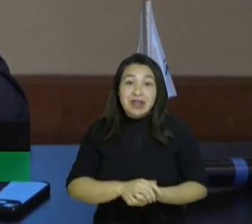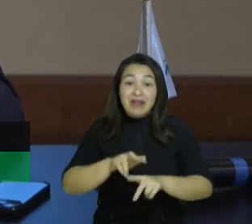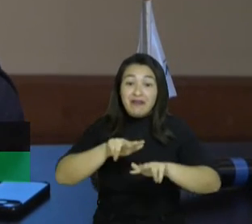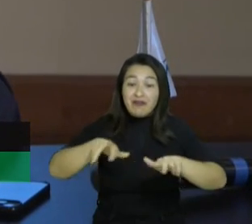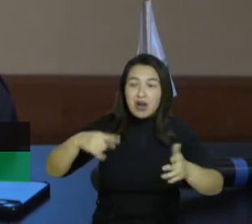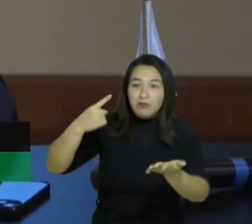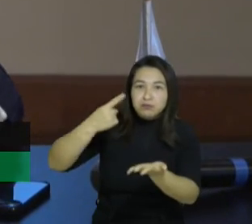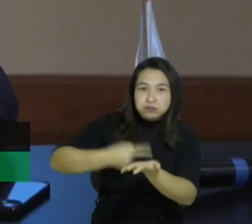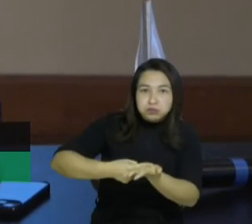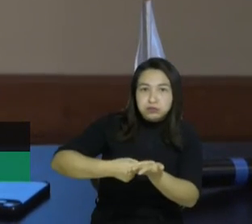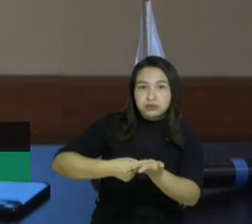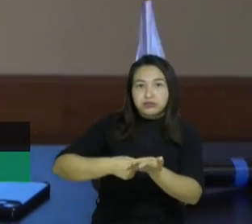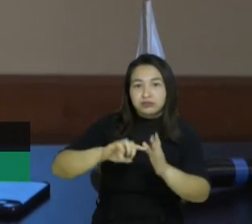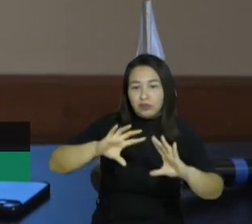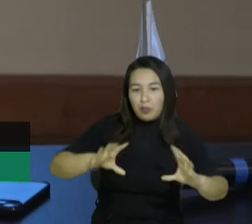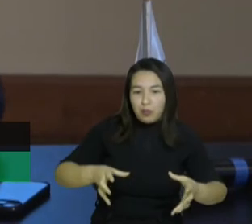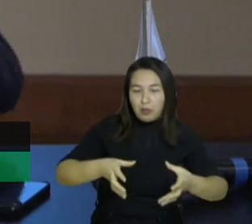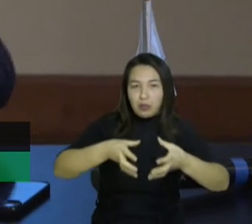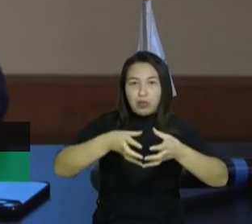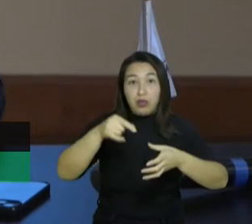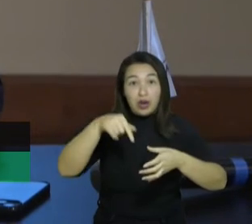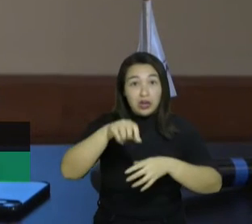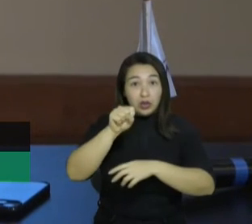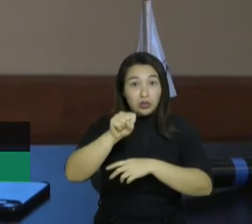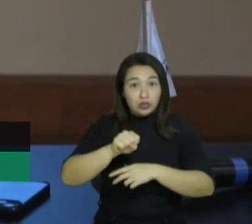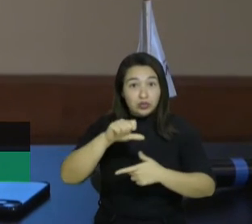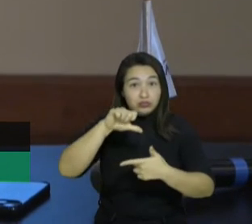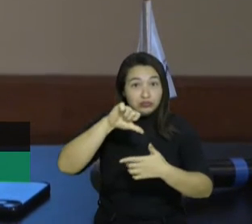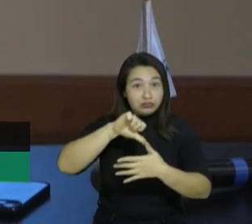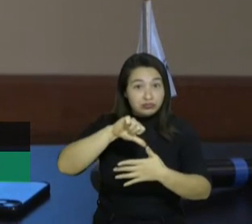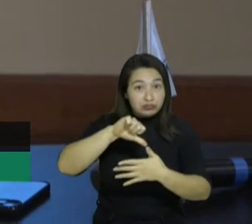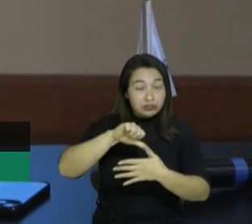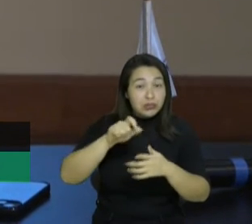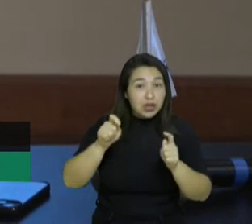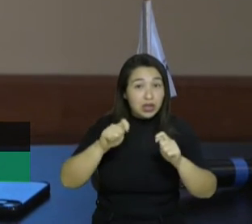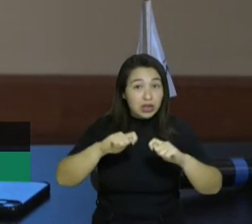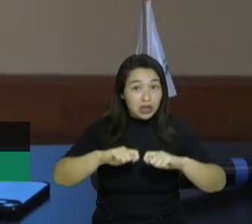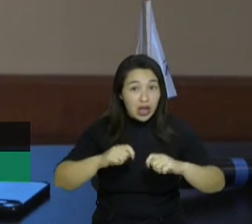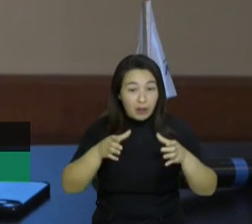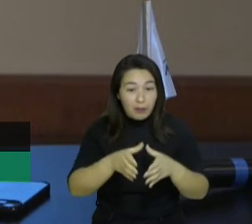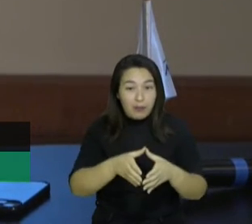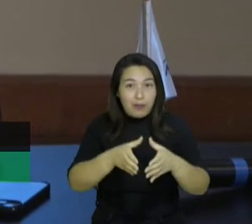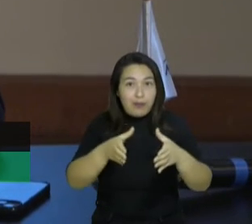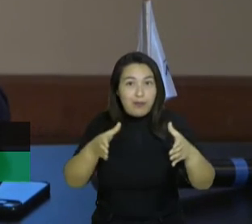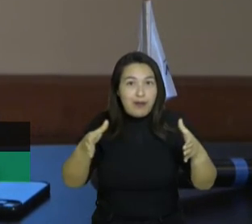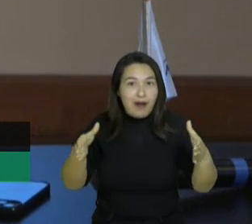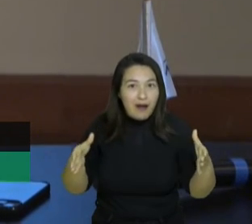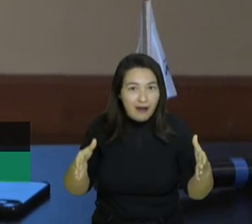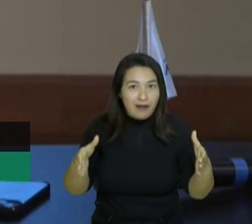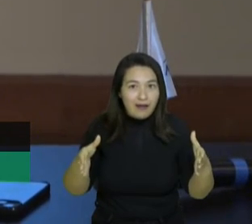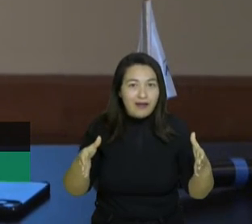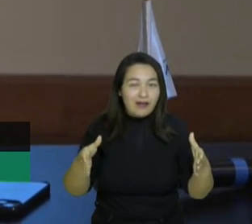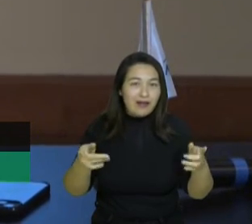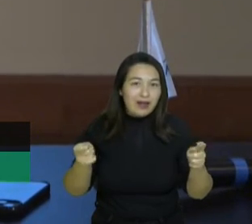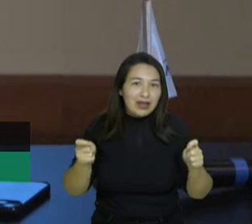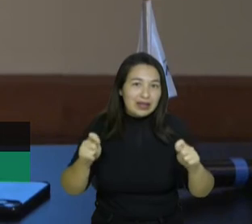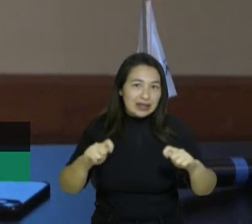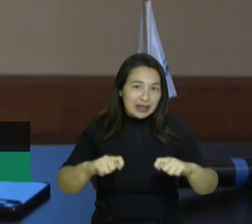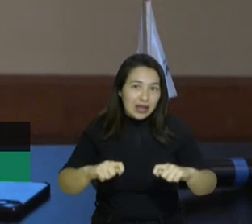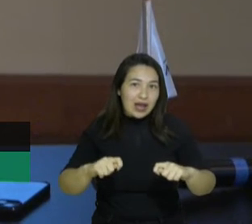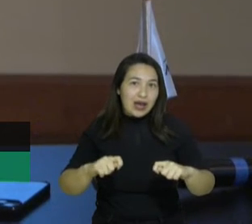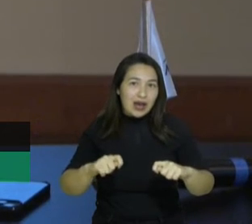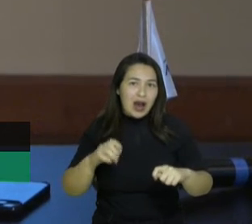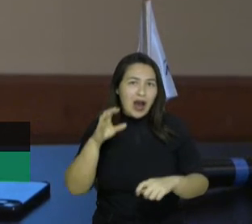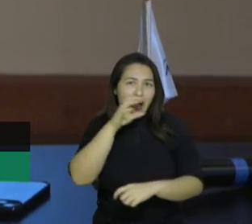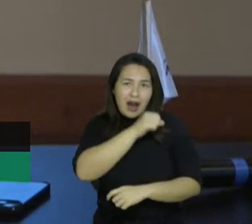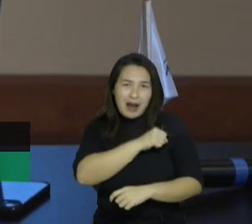complementação econômicas sul-americanos por um grande acordo de livre comercio isso ampliaria na minha opinião significamente de maneira